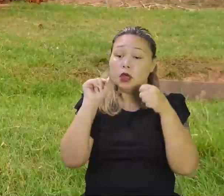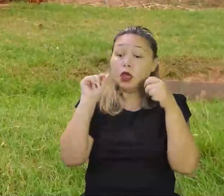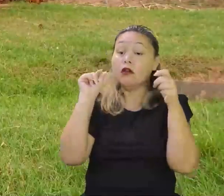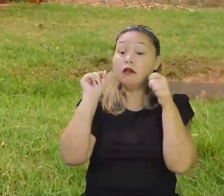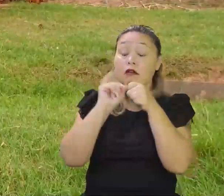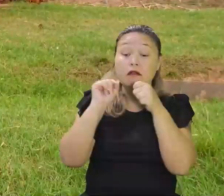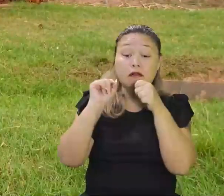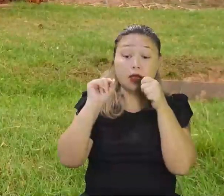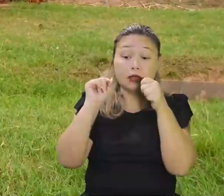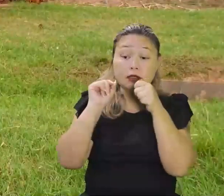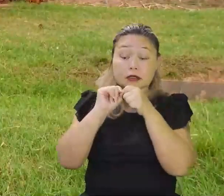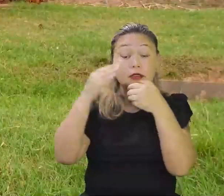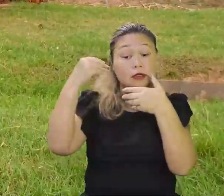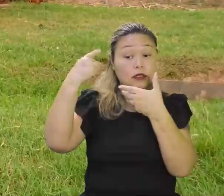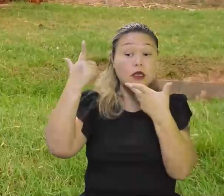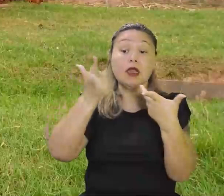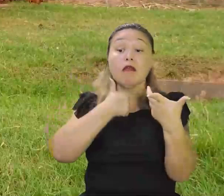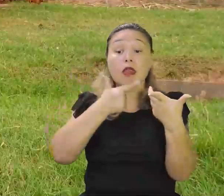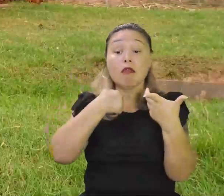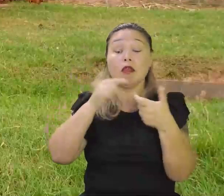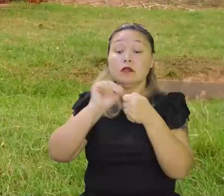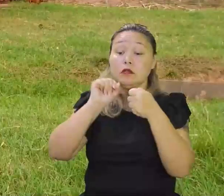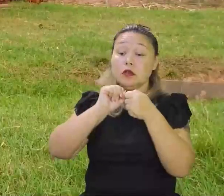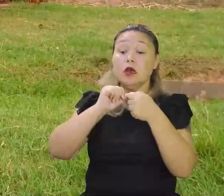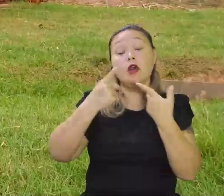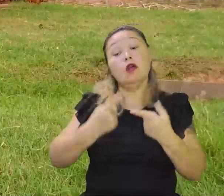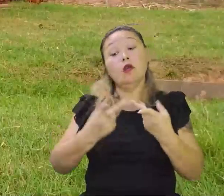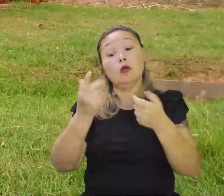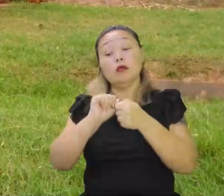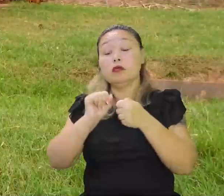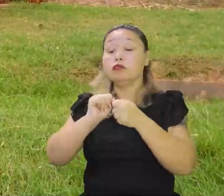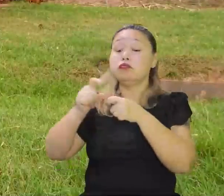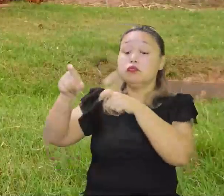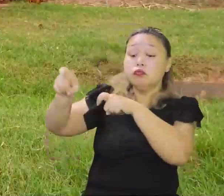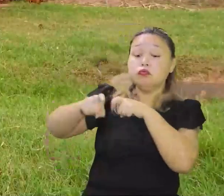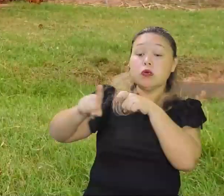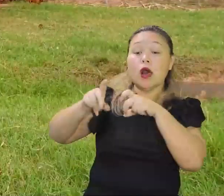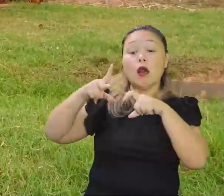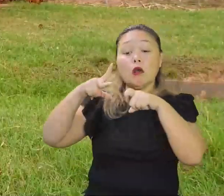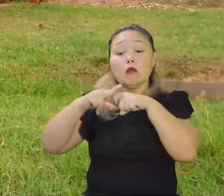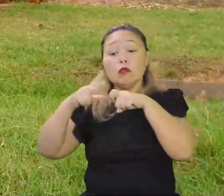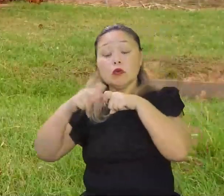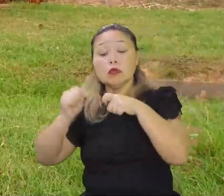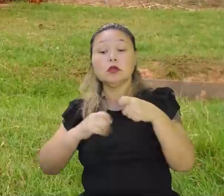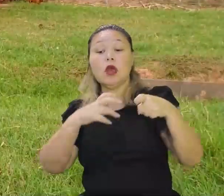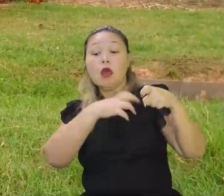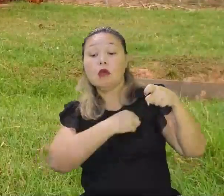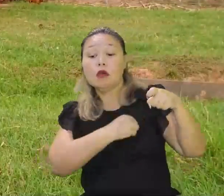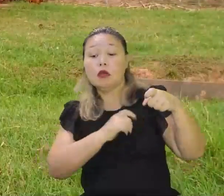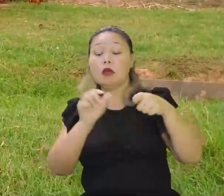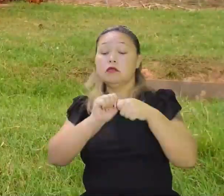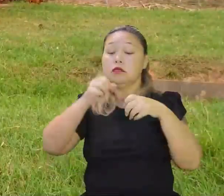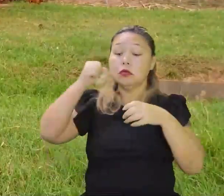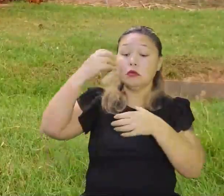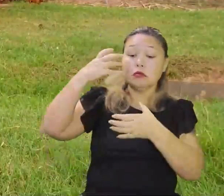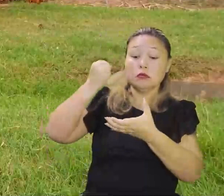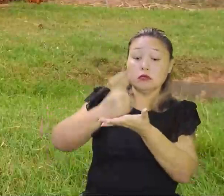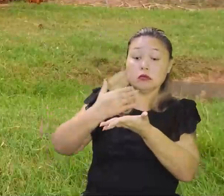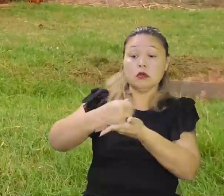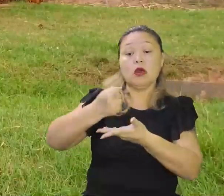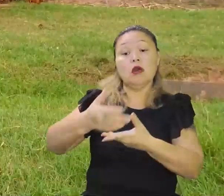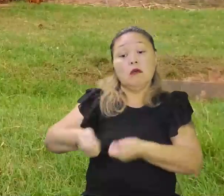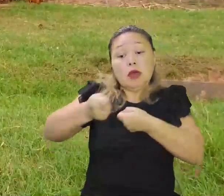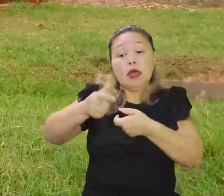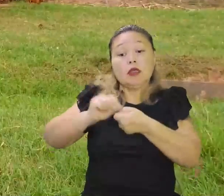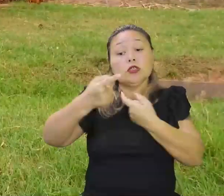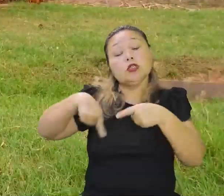queijo, né? Na venda, plantio de cupuaçu, plantio de maracujá, macaxeira, enfim, né? Então, a gente